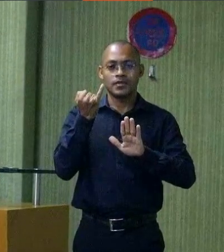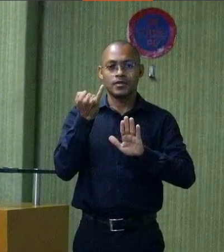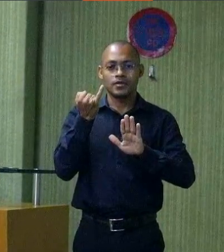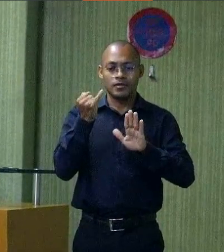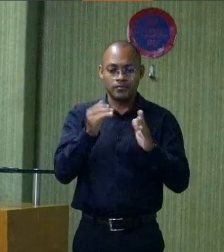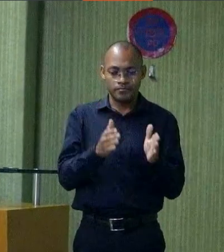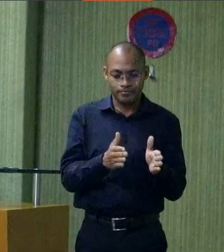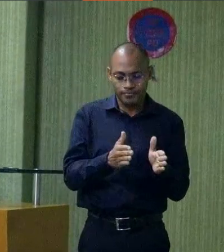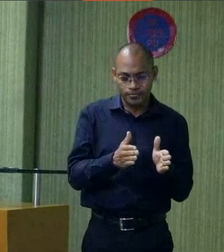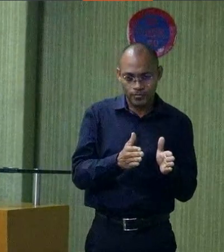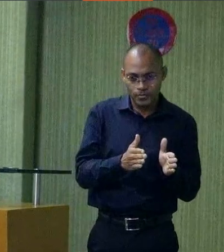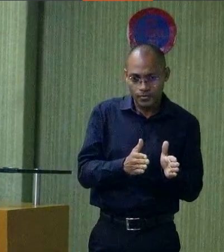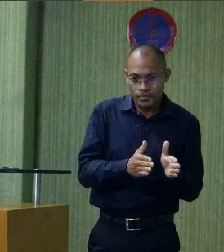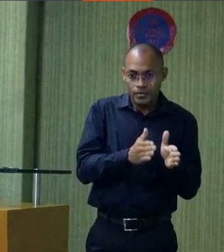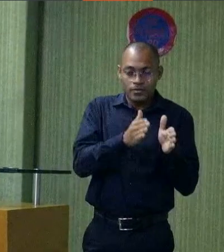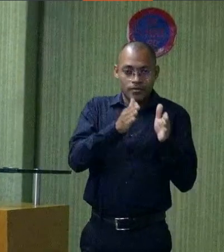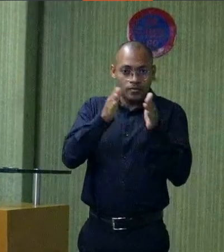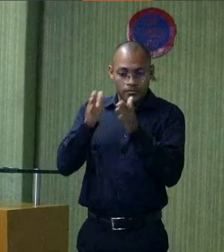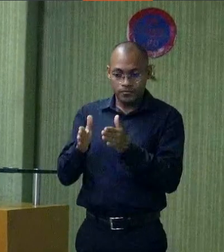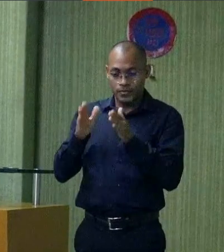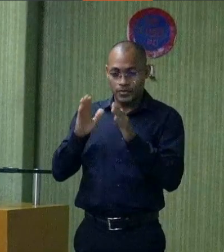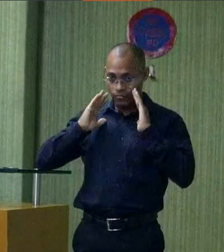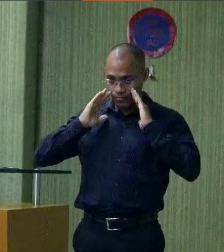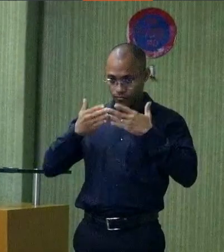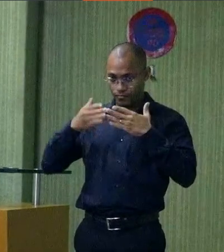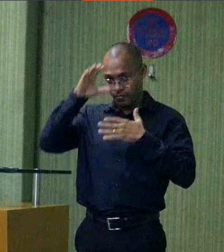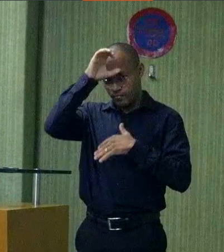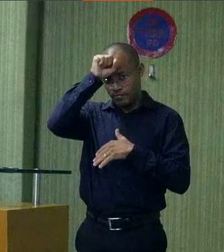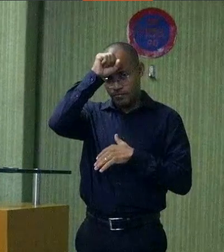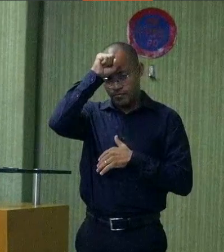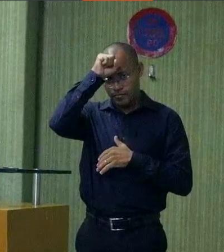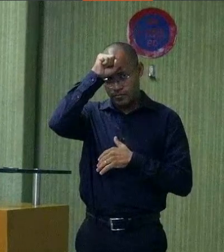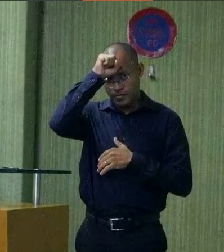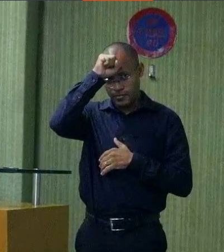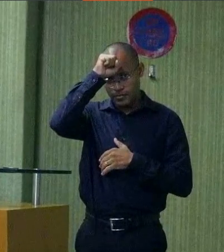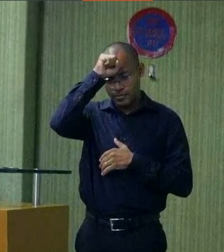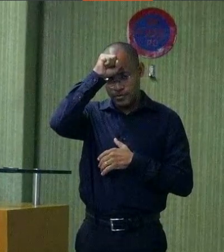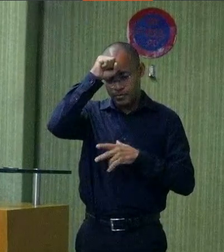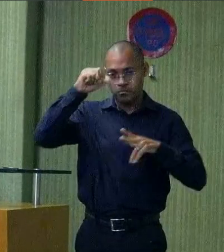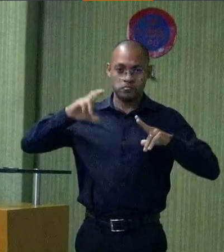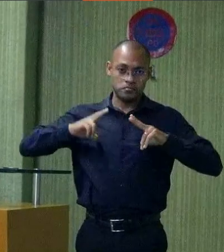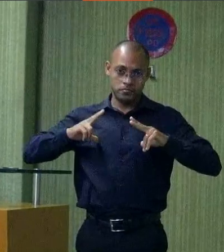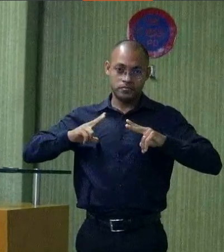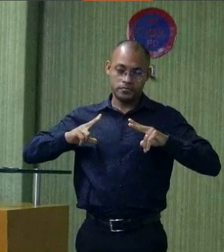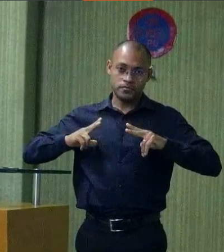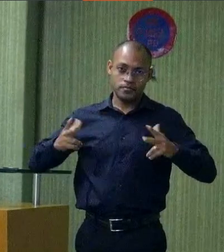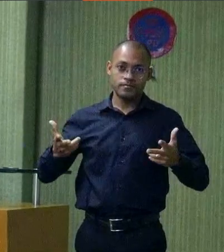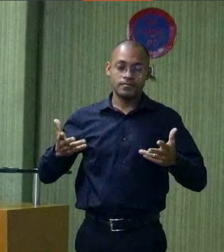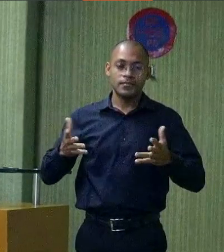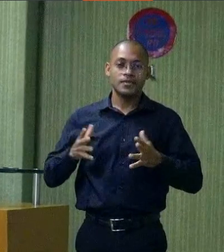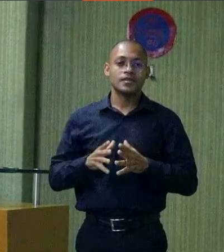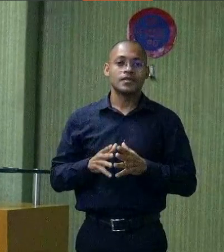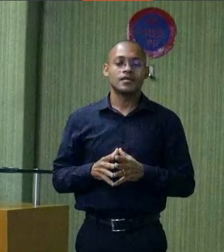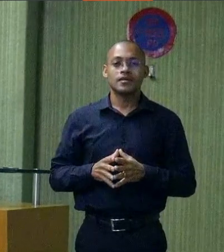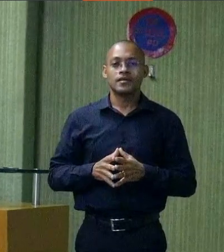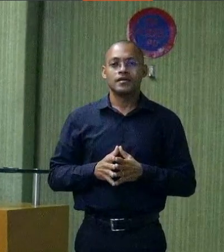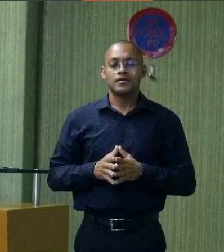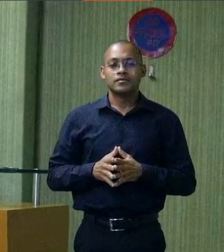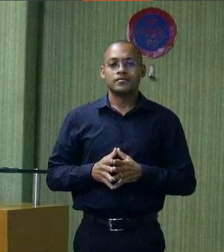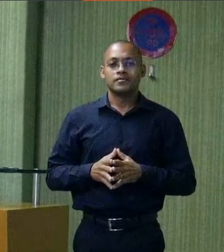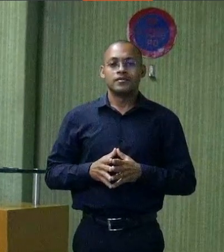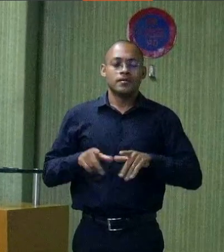eh a Equidade na aprendizagem em particular né Eh a fala-se da